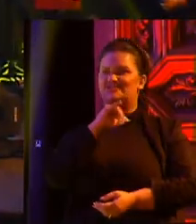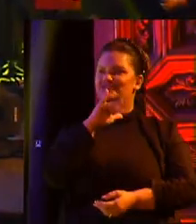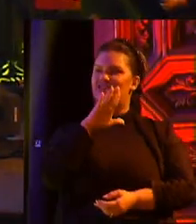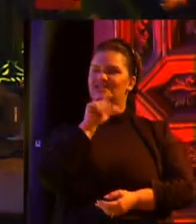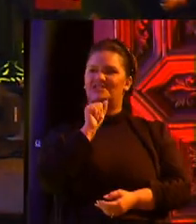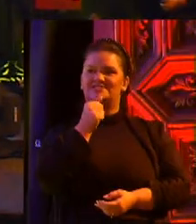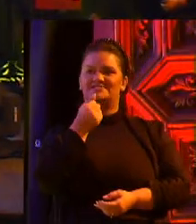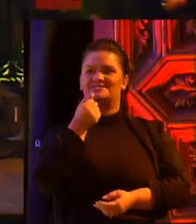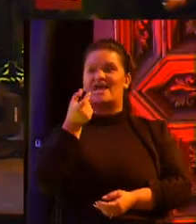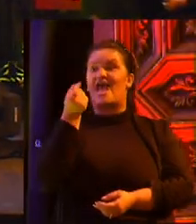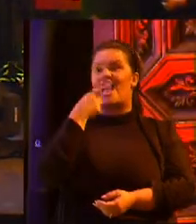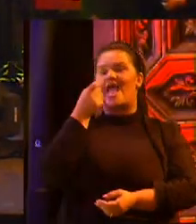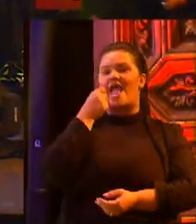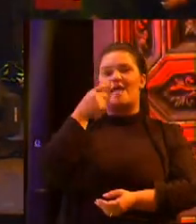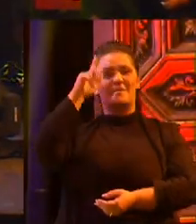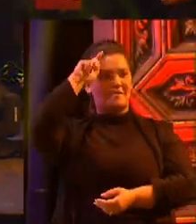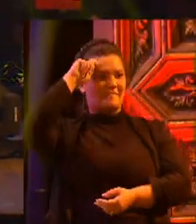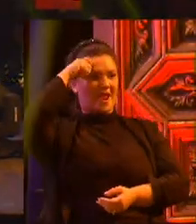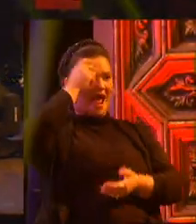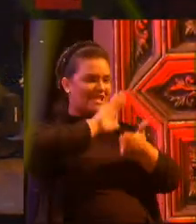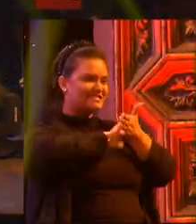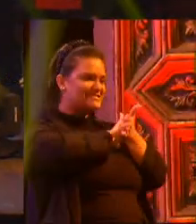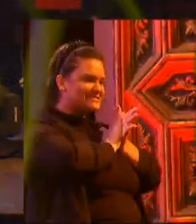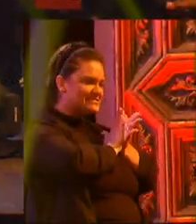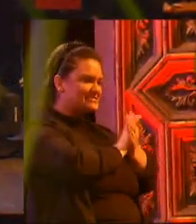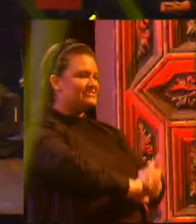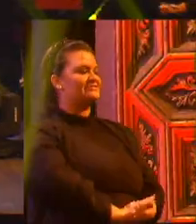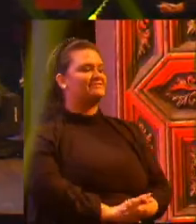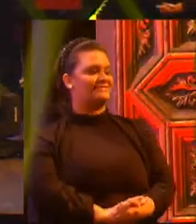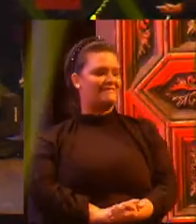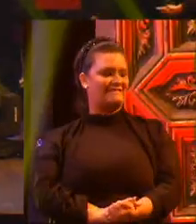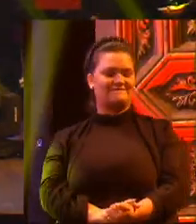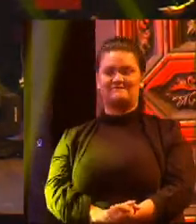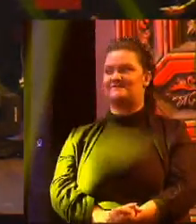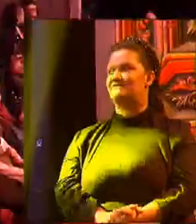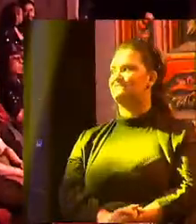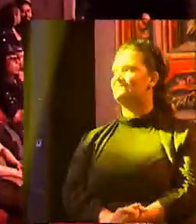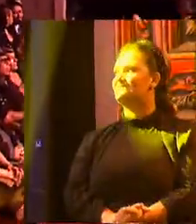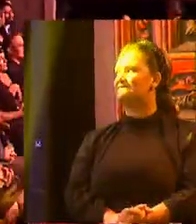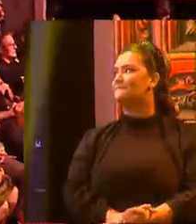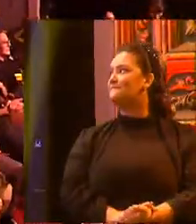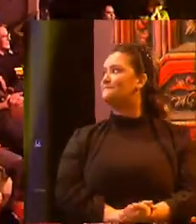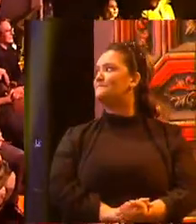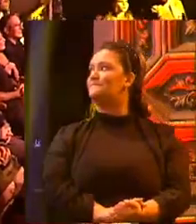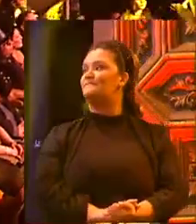pra racista, é bala! Cadê a Nick? Cadê tá a Nick?